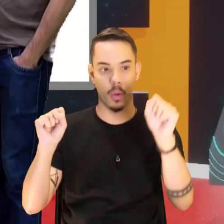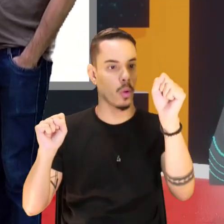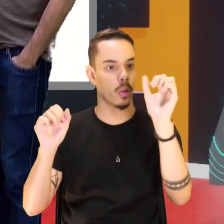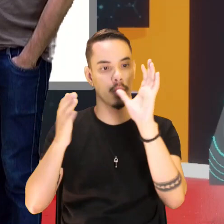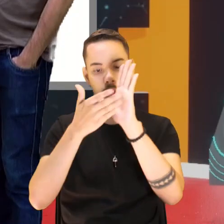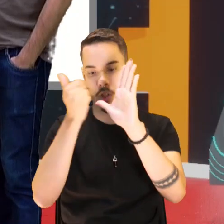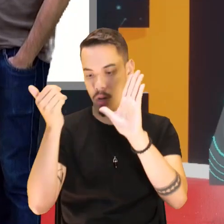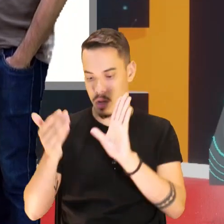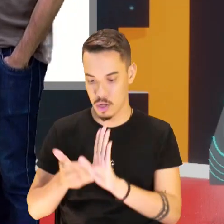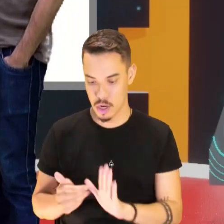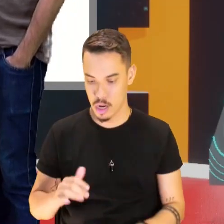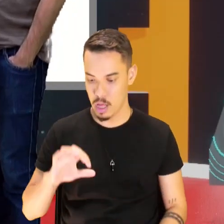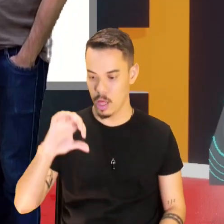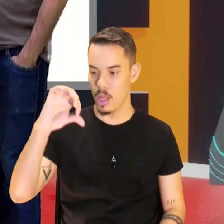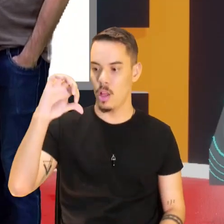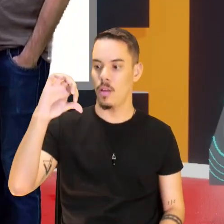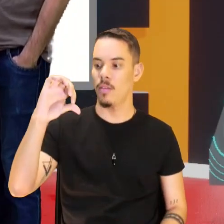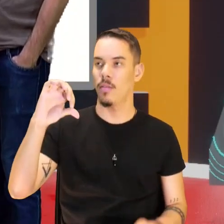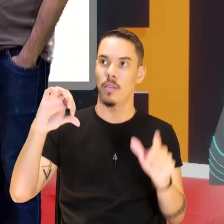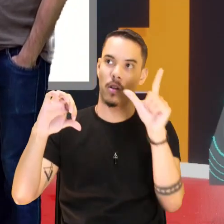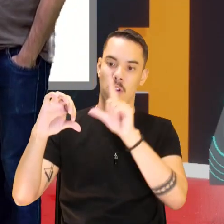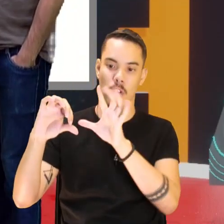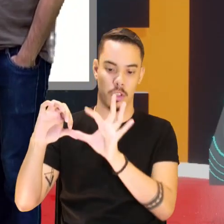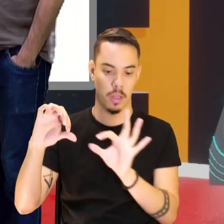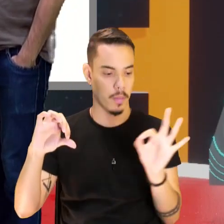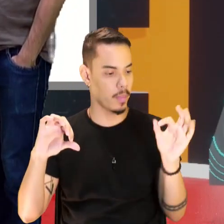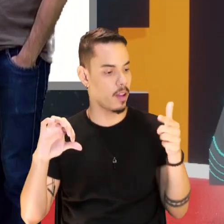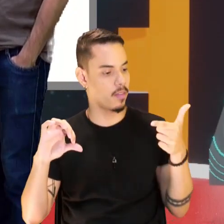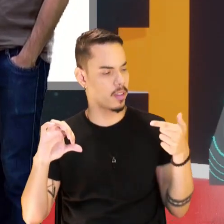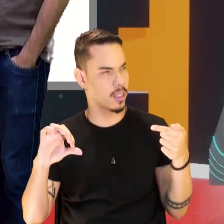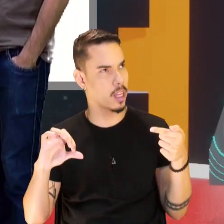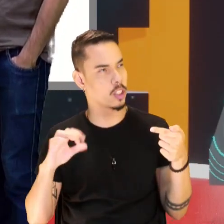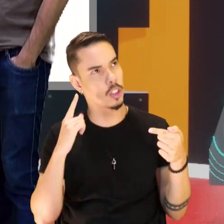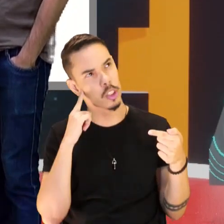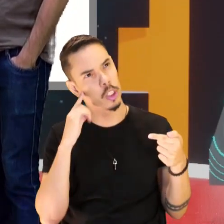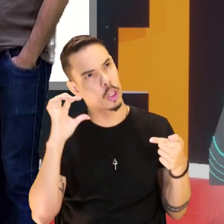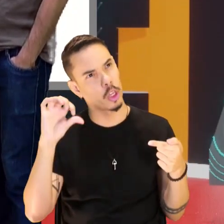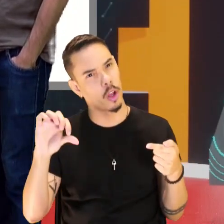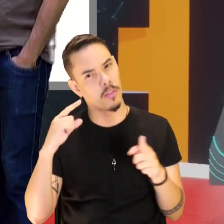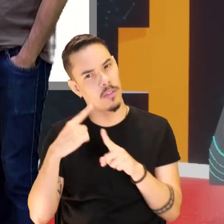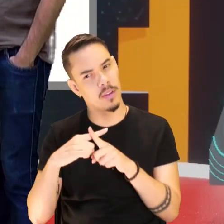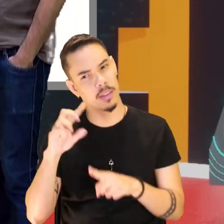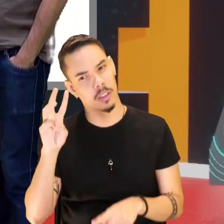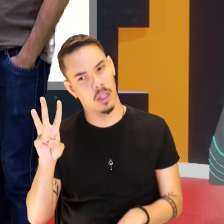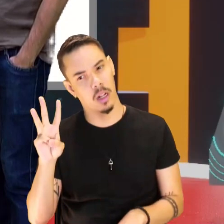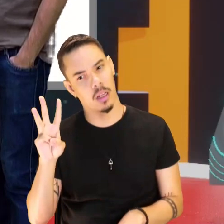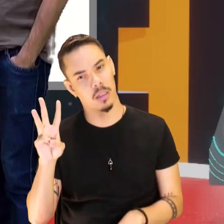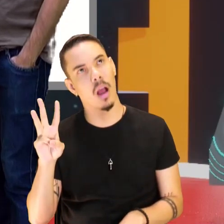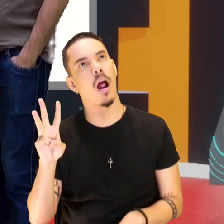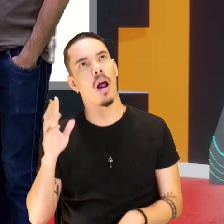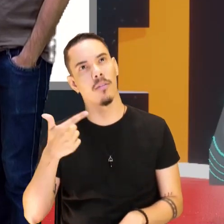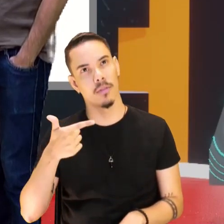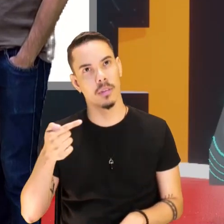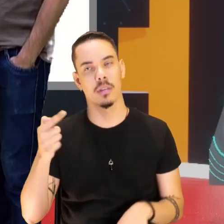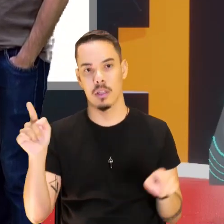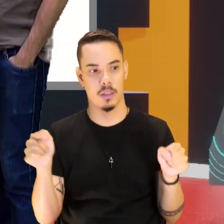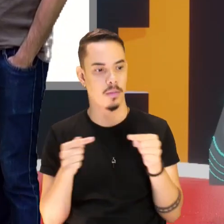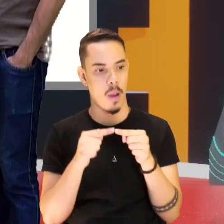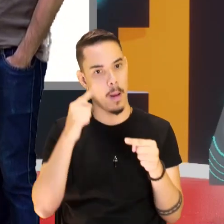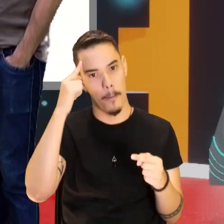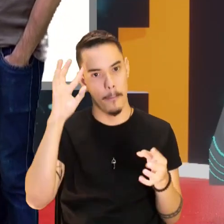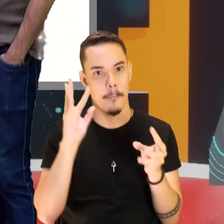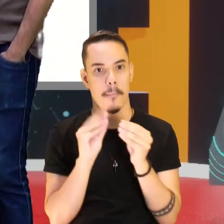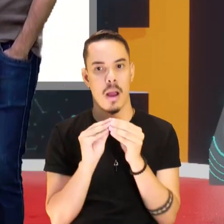cortei nove aí já olhei na lógica por 27 9:27 é o triplo até essa parte então 10 São